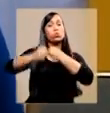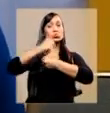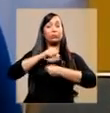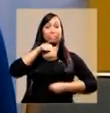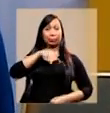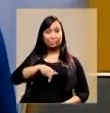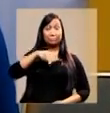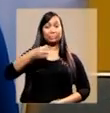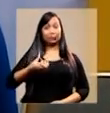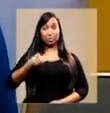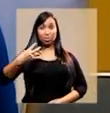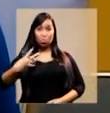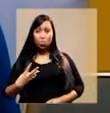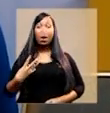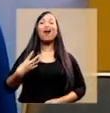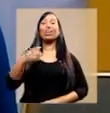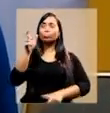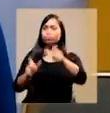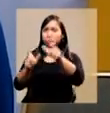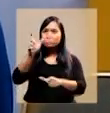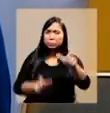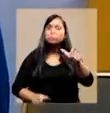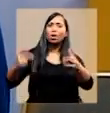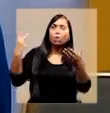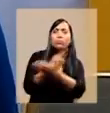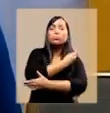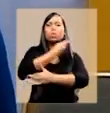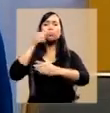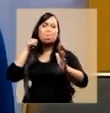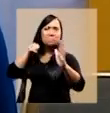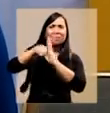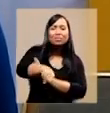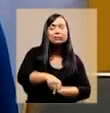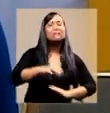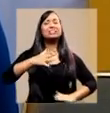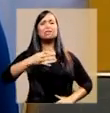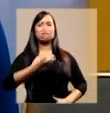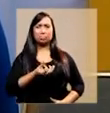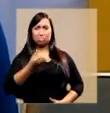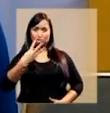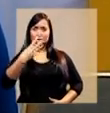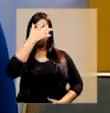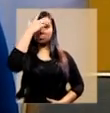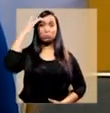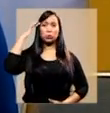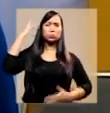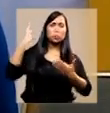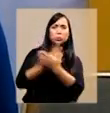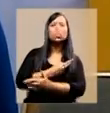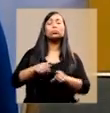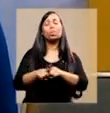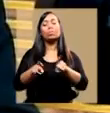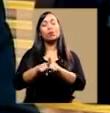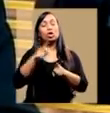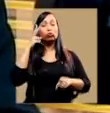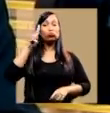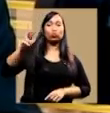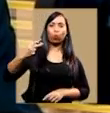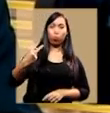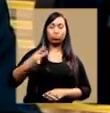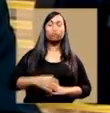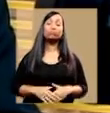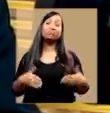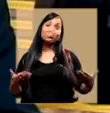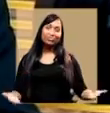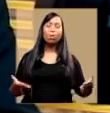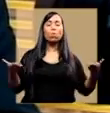foram 764 casos de lesão corporal. Uma média de 63 por mês, 2 por dia. O ponto de